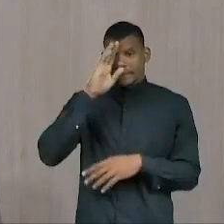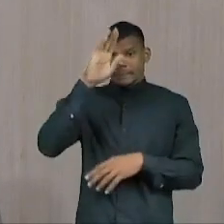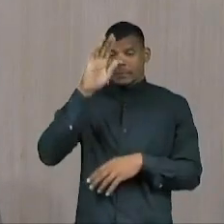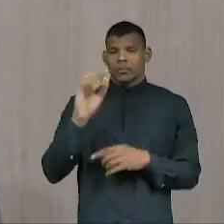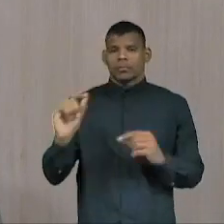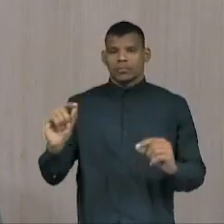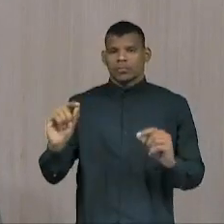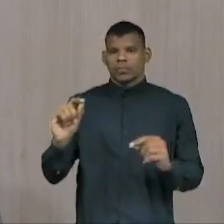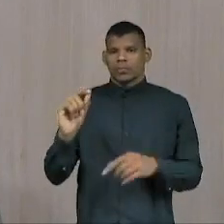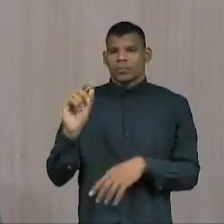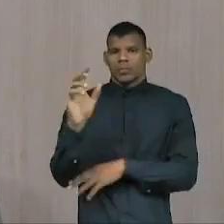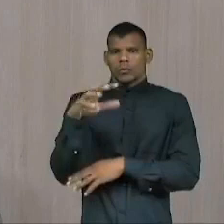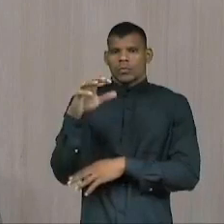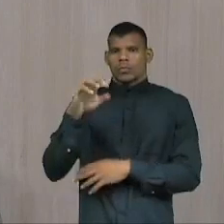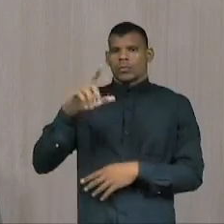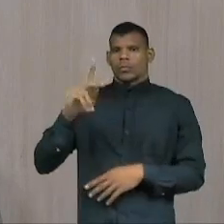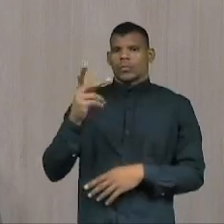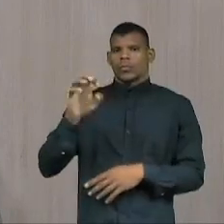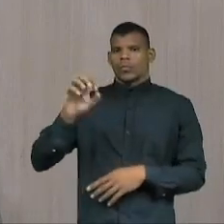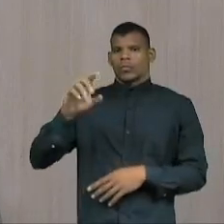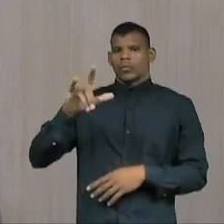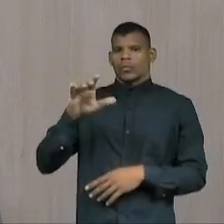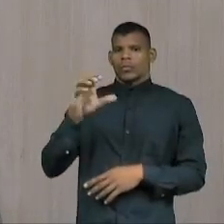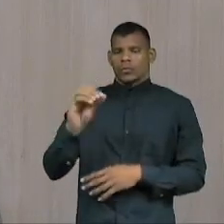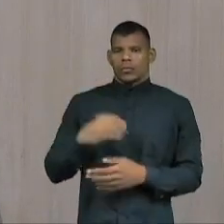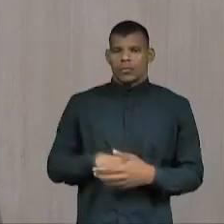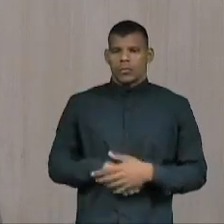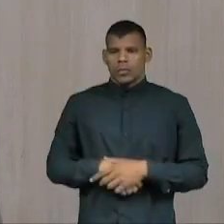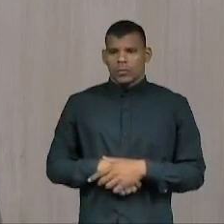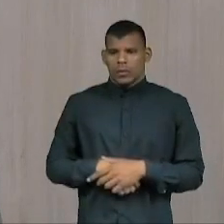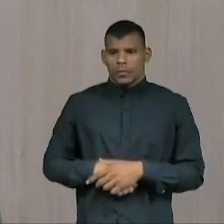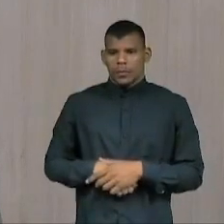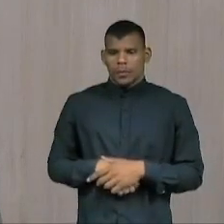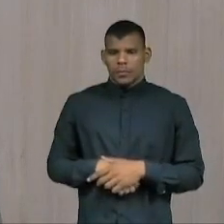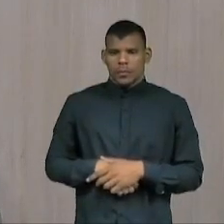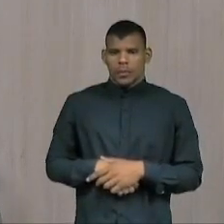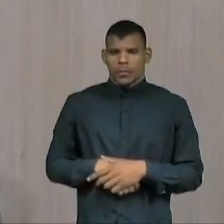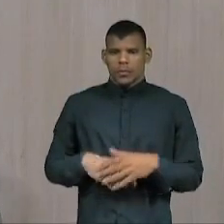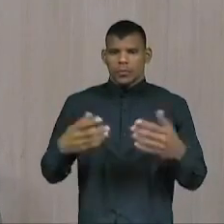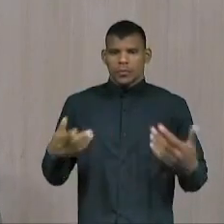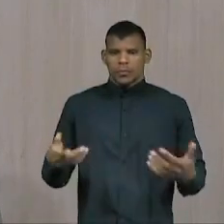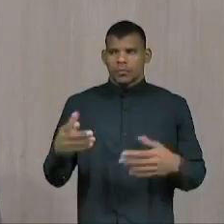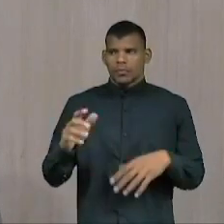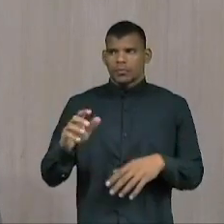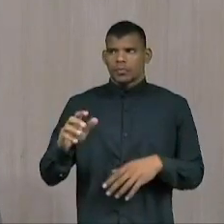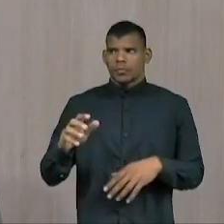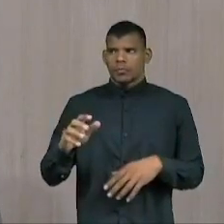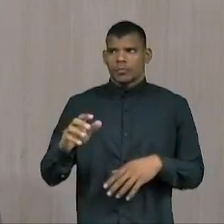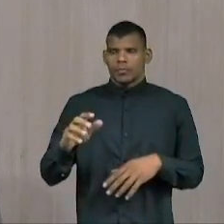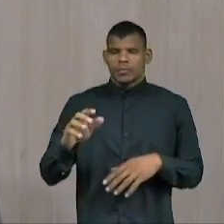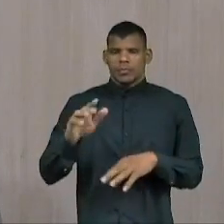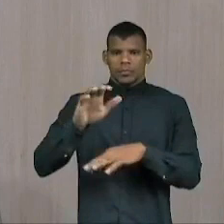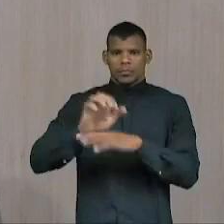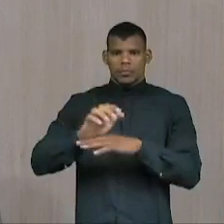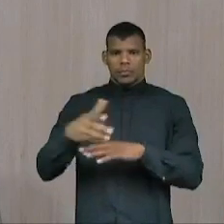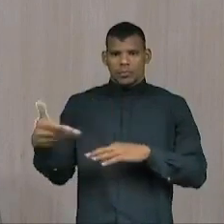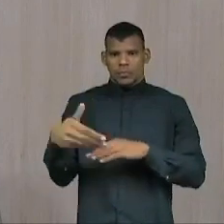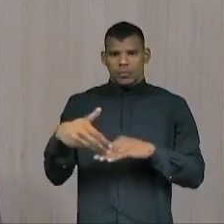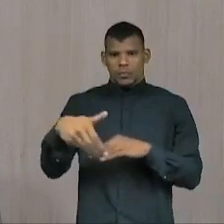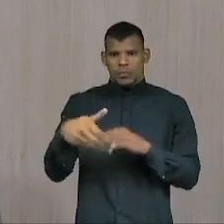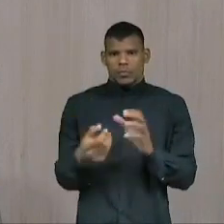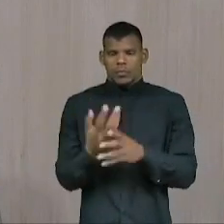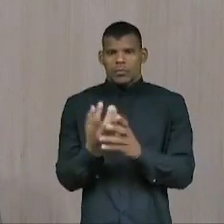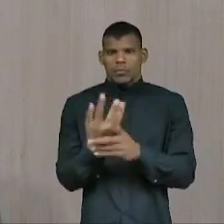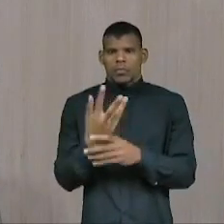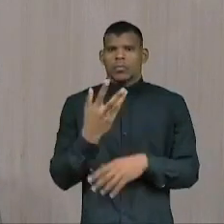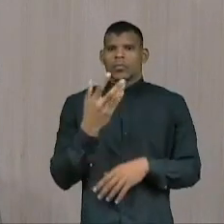energia eólica que a região litorânea do nosso Estado nos quatro cantos do Estado hoje produz energia